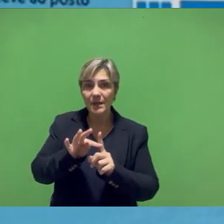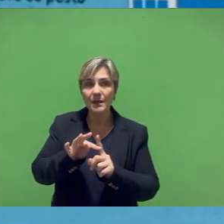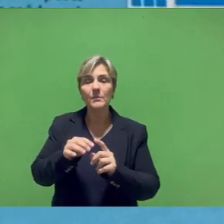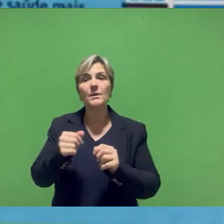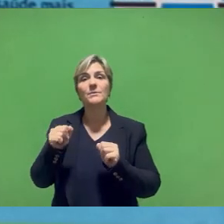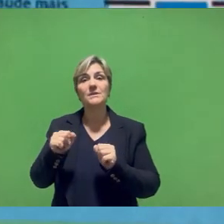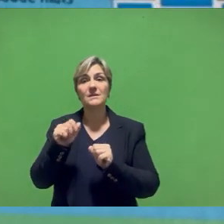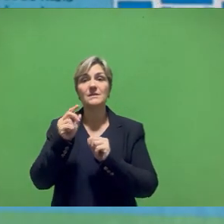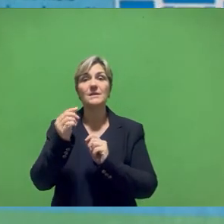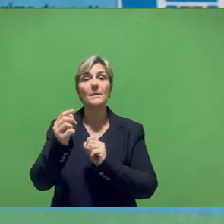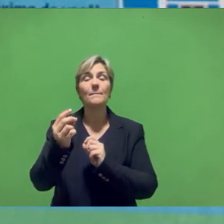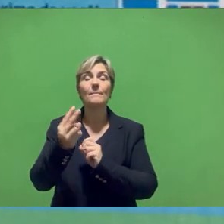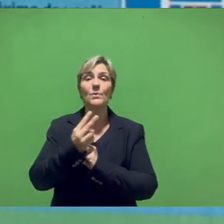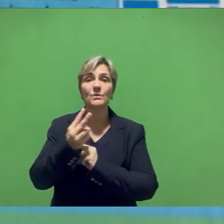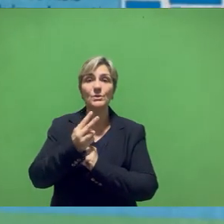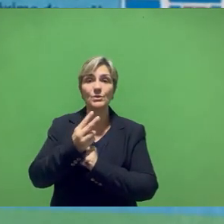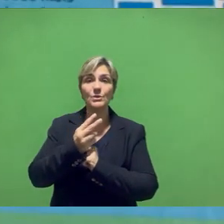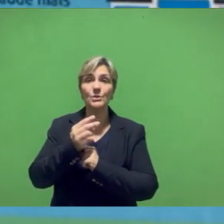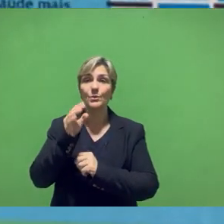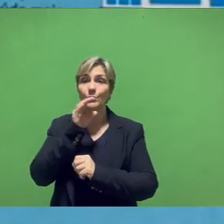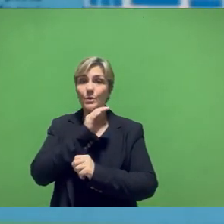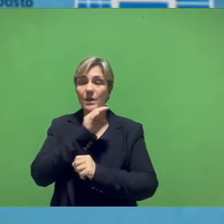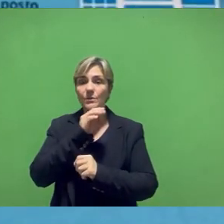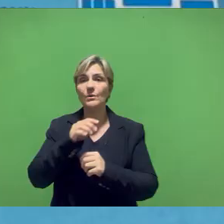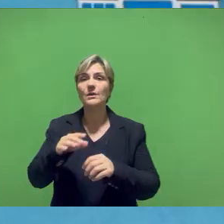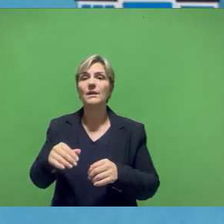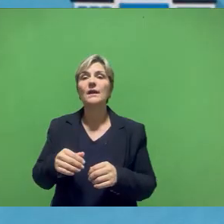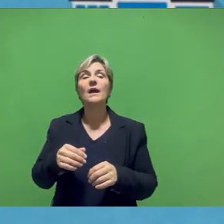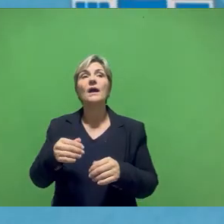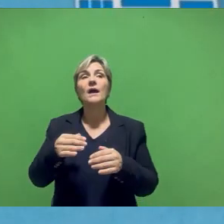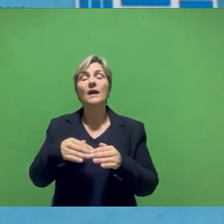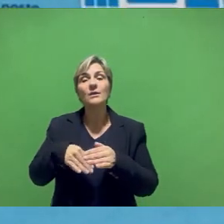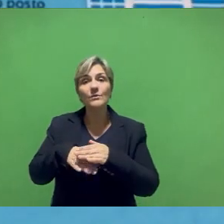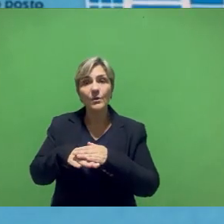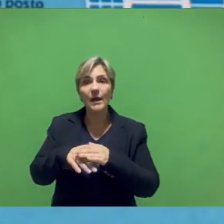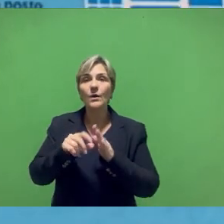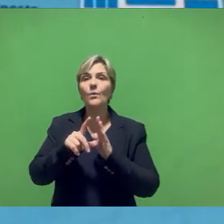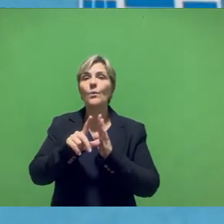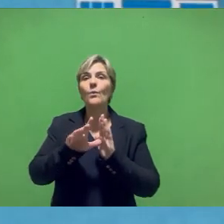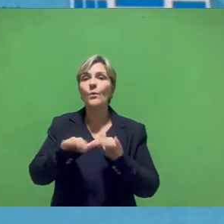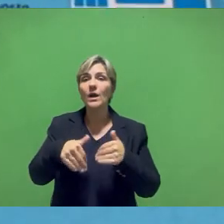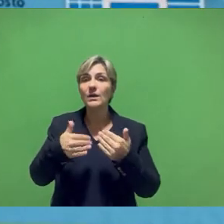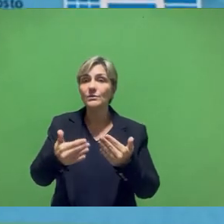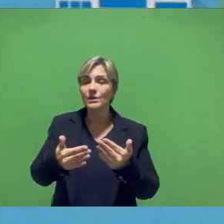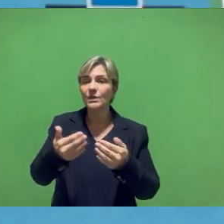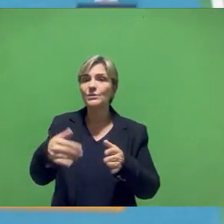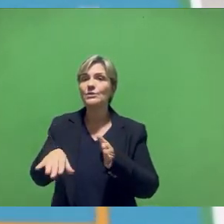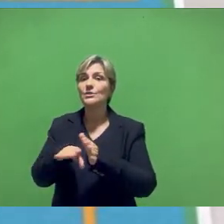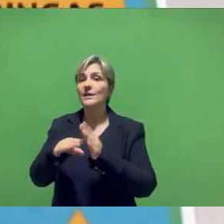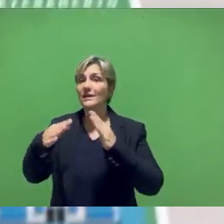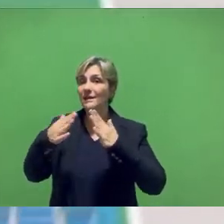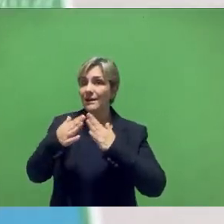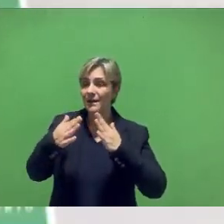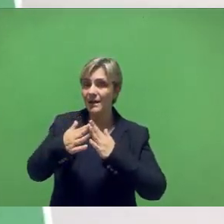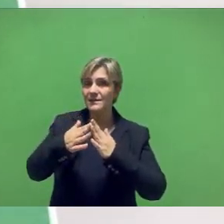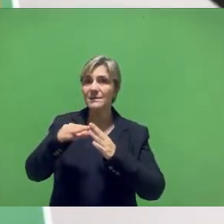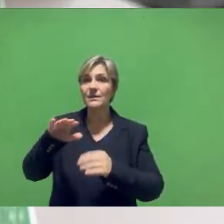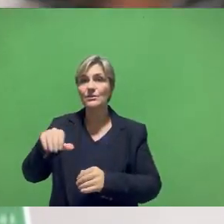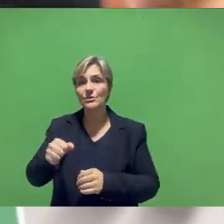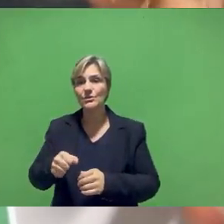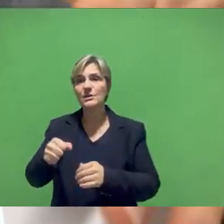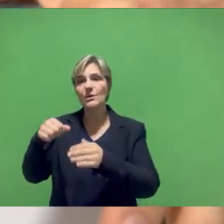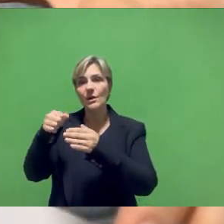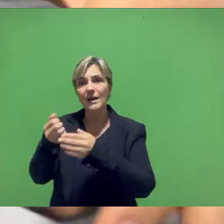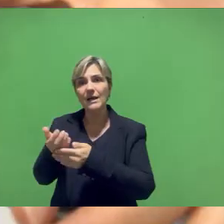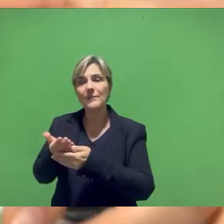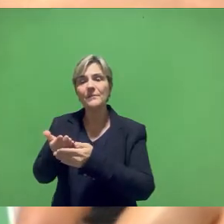vai colocar elas ali dentro. Quando a gente chega em casa, a gente tira do isopor, tira da bolsa térmica e vai colocar